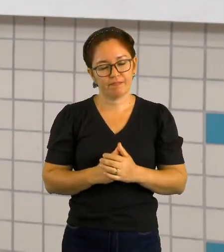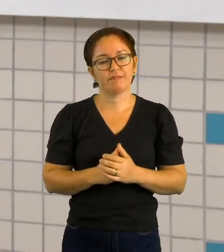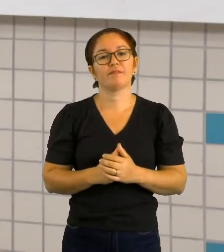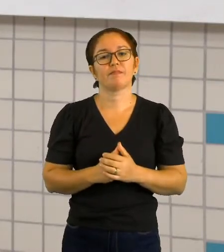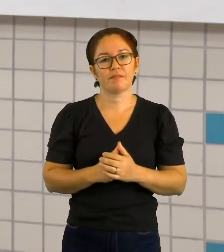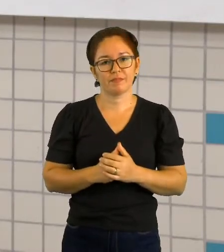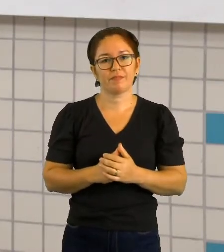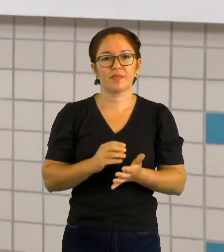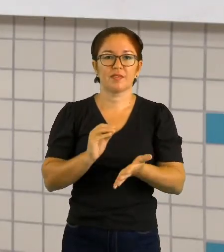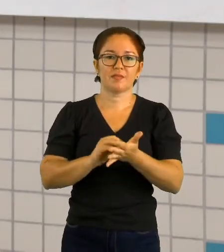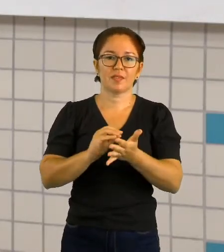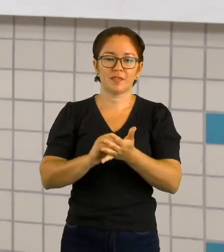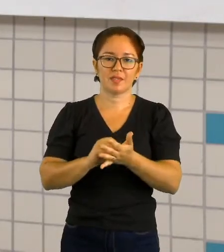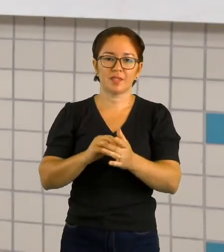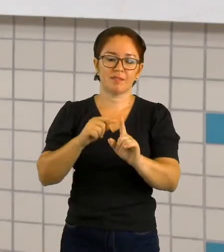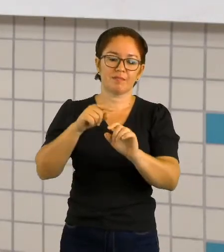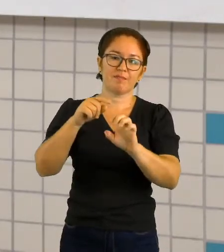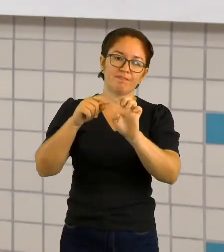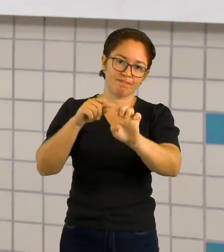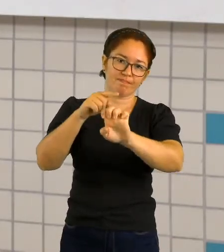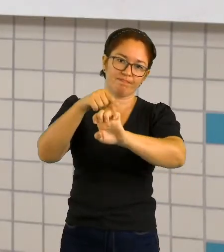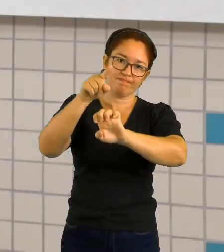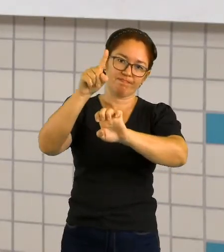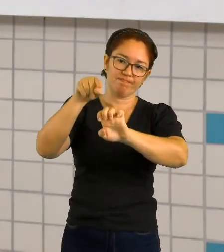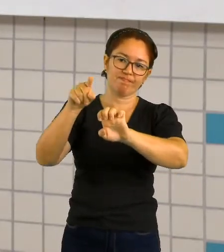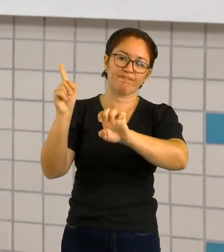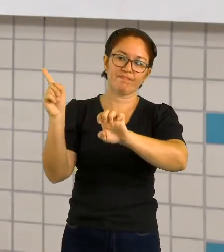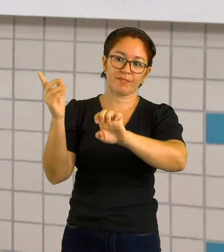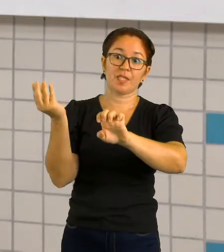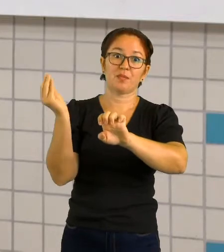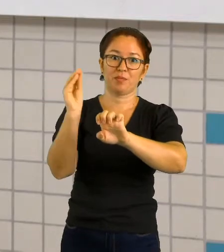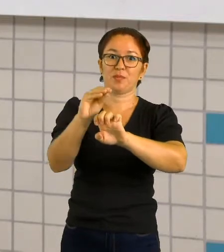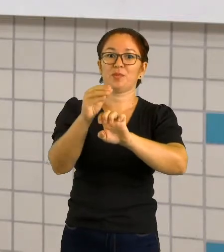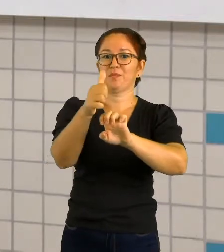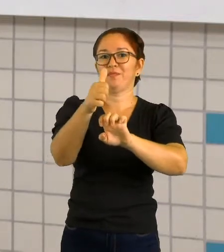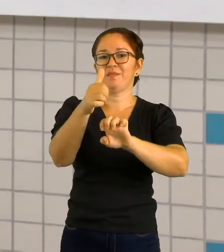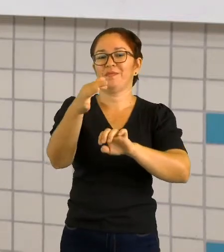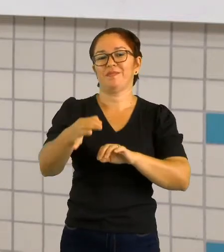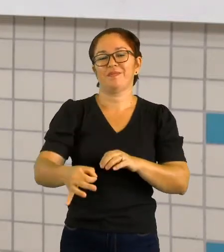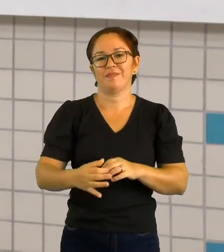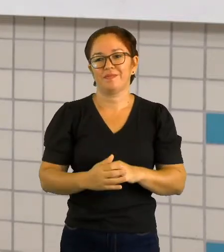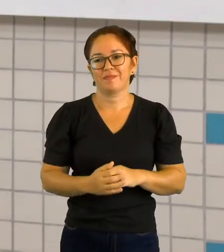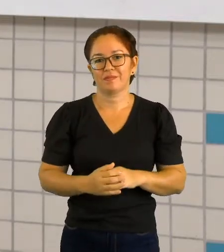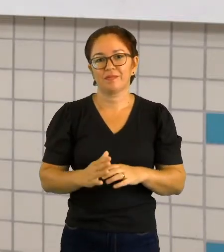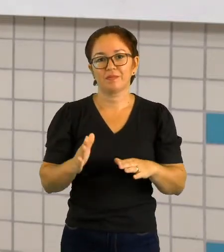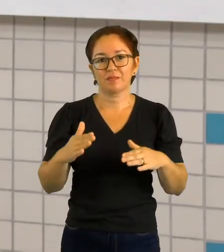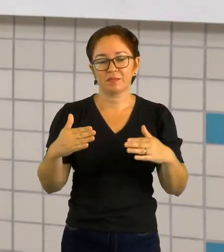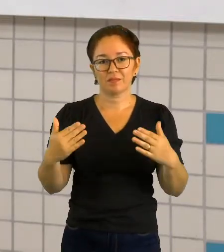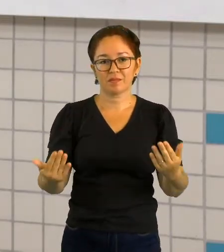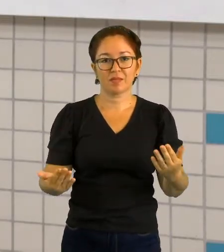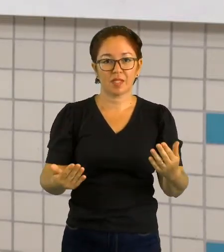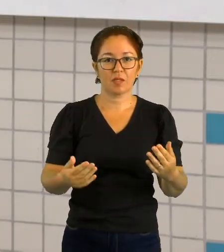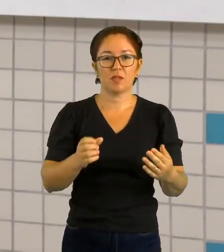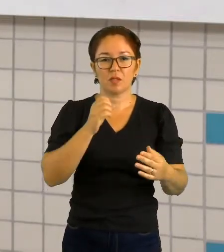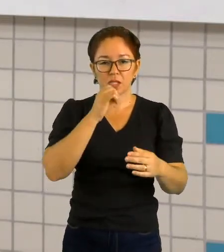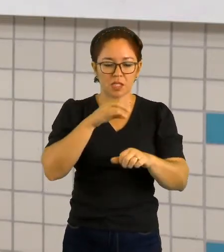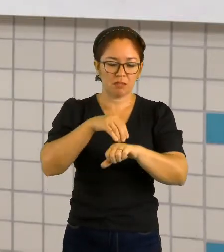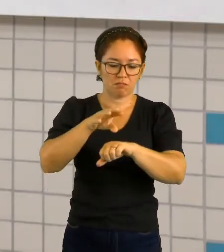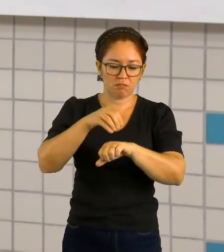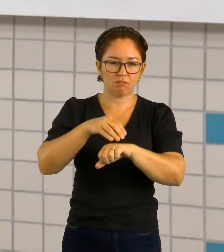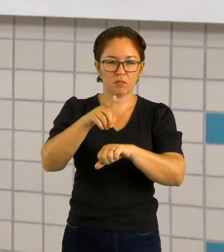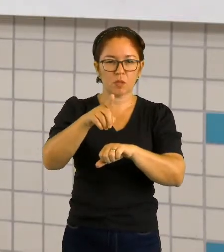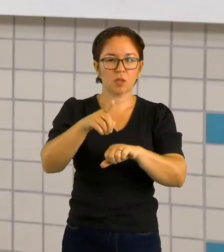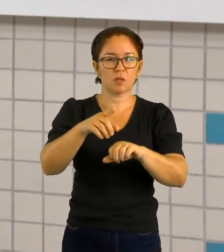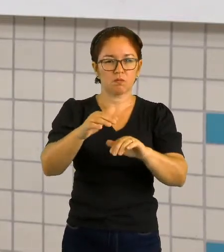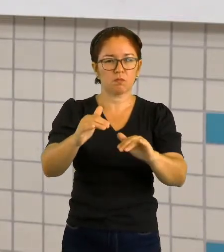acento circunflexo. Então, tudo isso, todas essas convenções, faz com que eu tenha um caderno